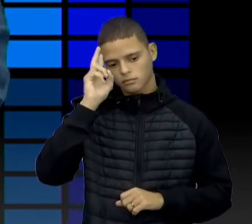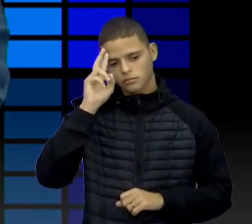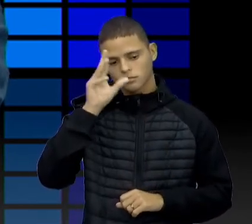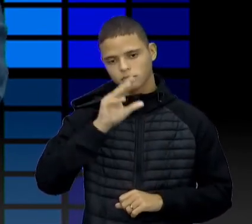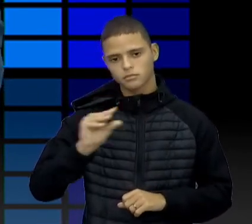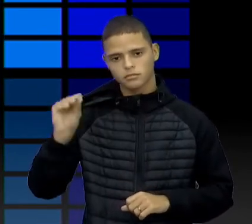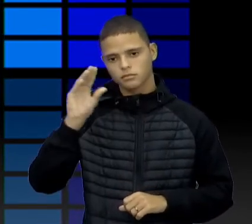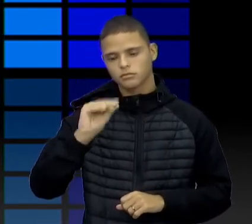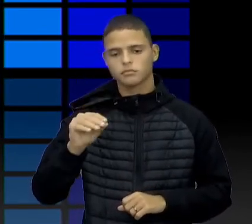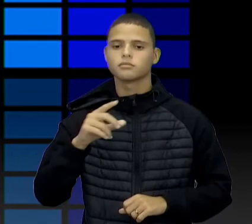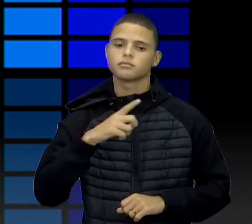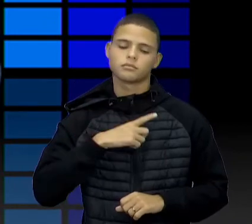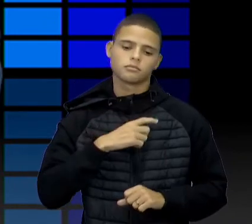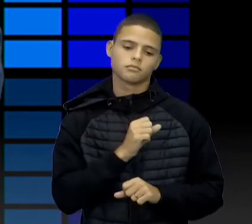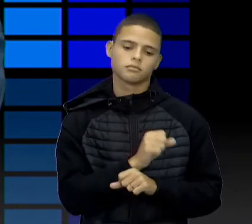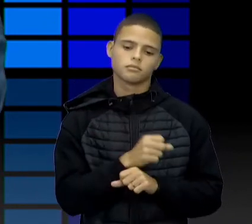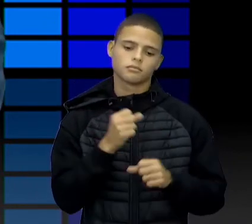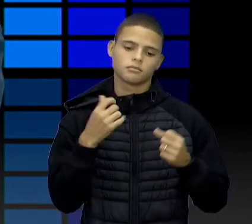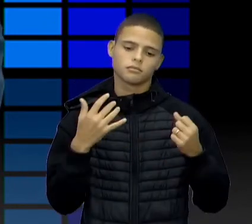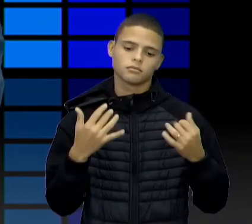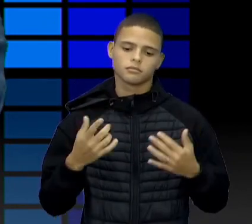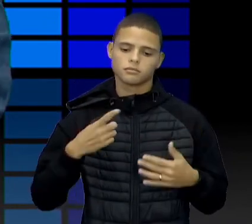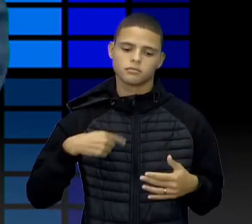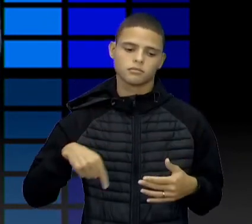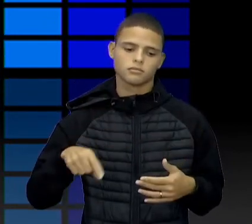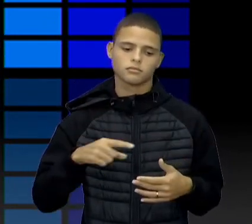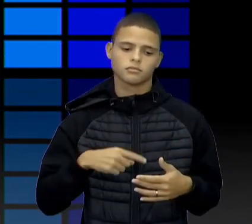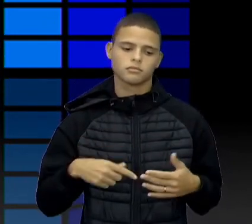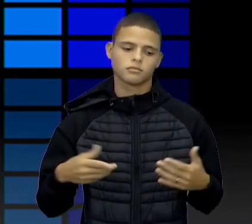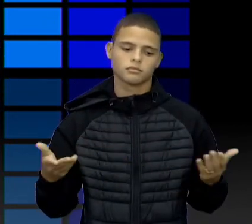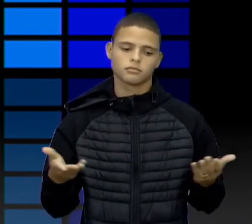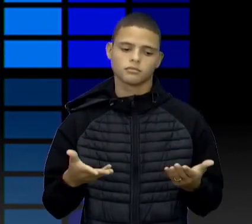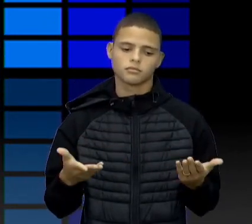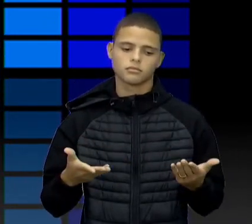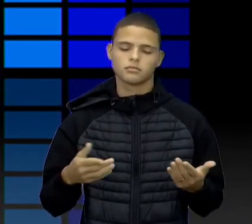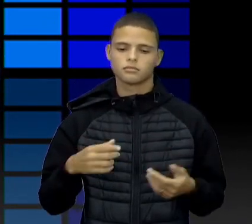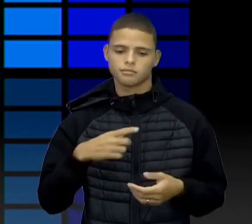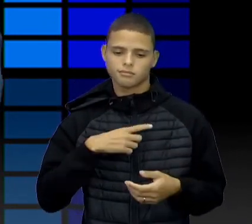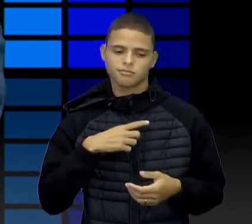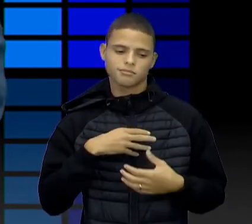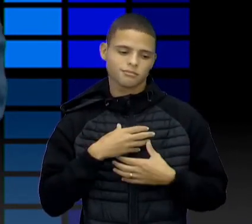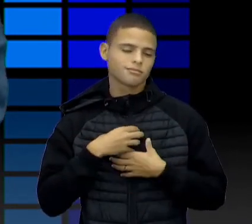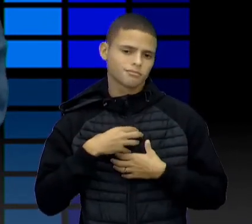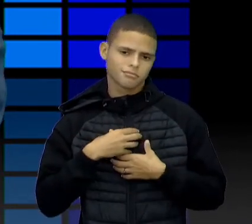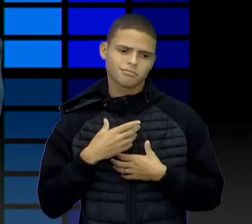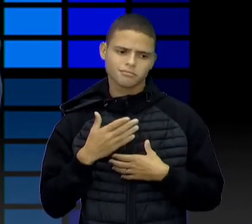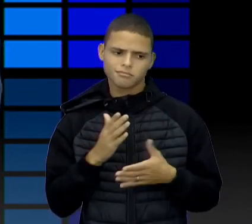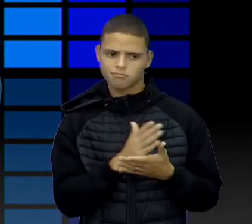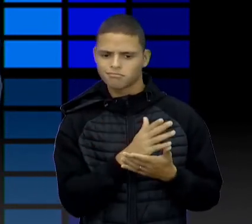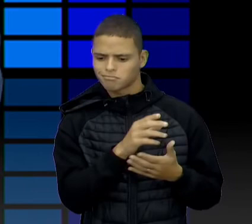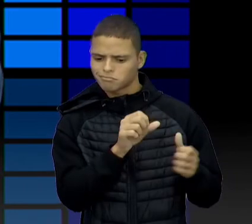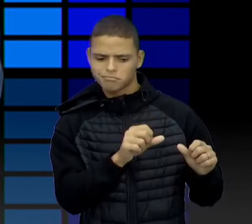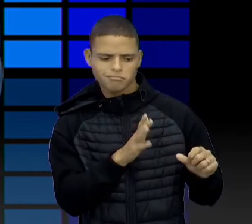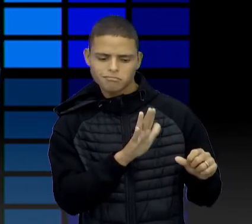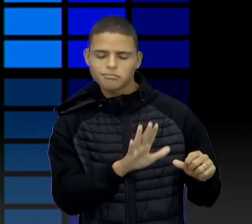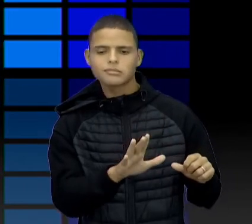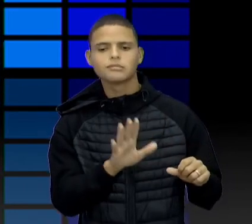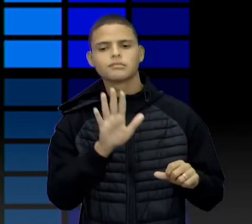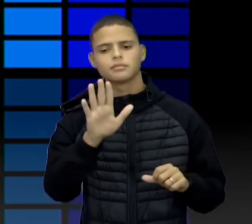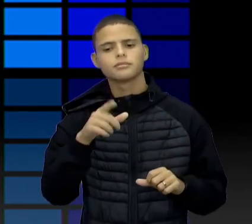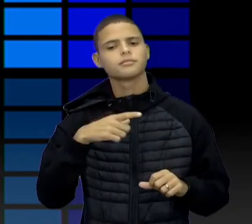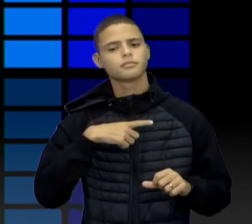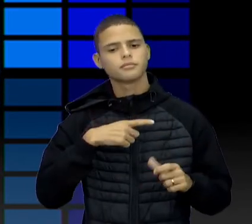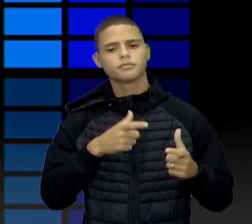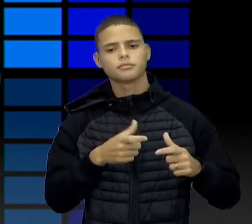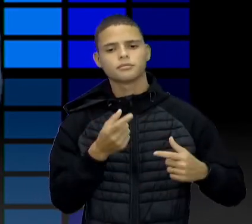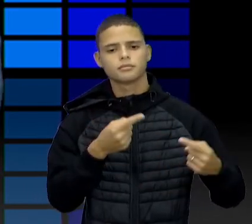caso, ela está sendo contada por nós agora. Sim. Isso incomoda, é óbvio, mas aí a gente tem esses espaços, inclusive, para o